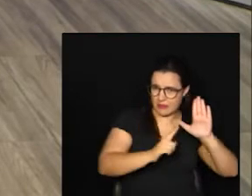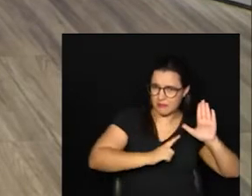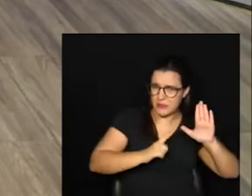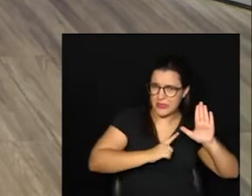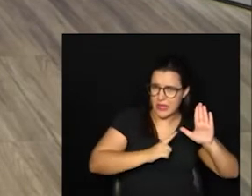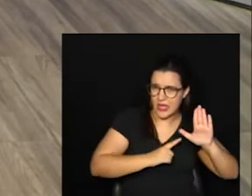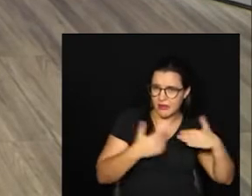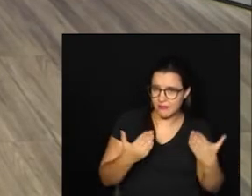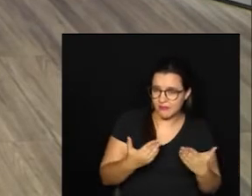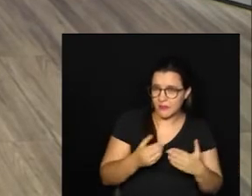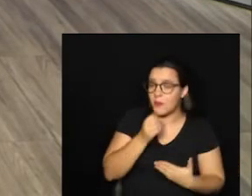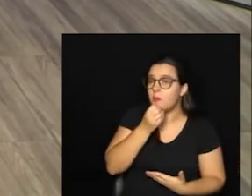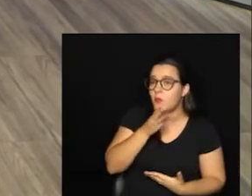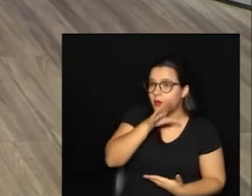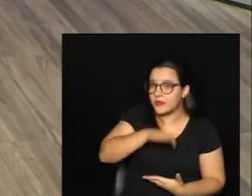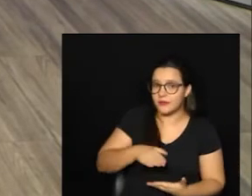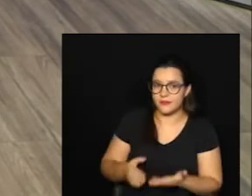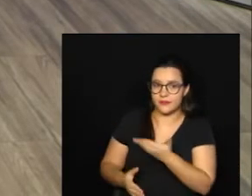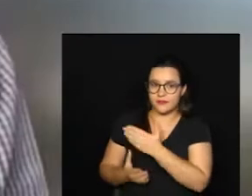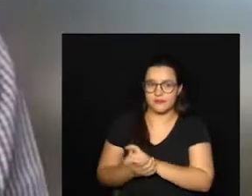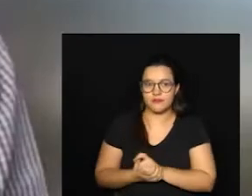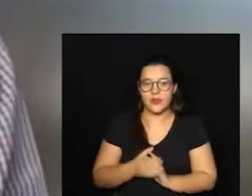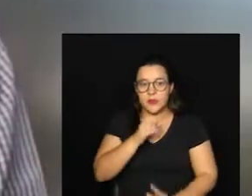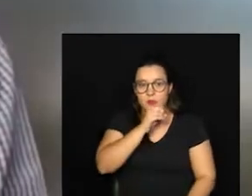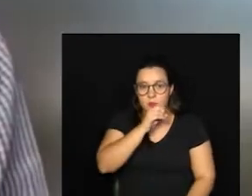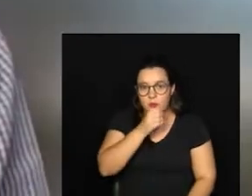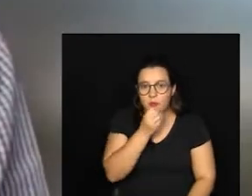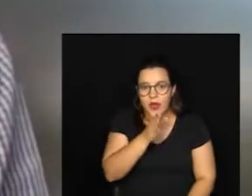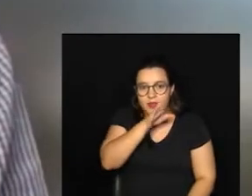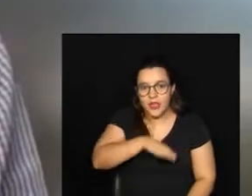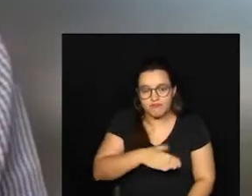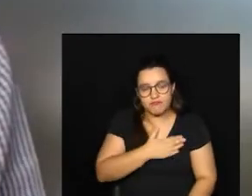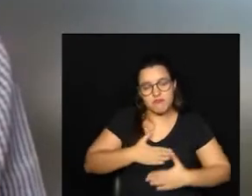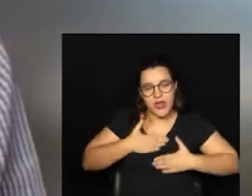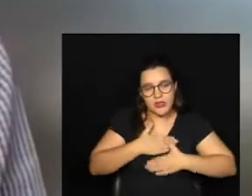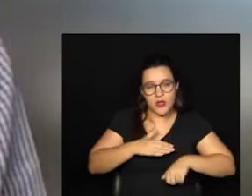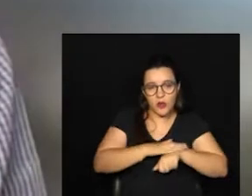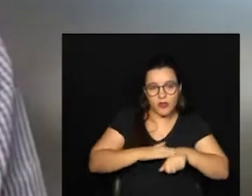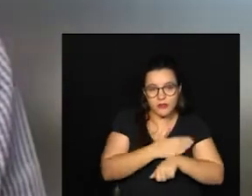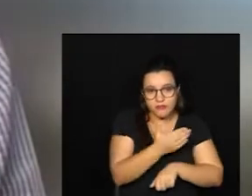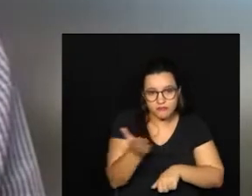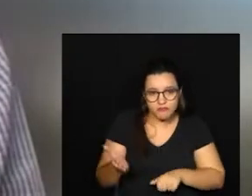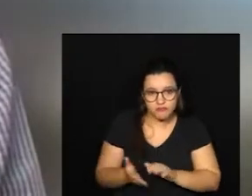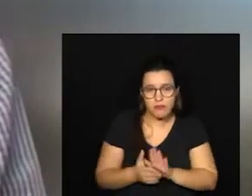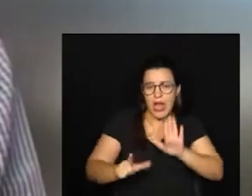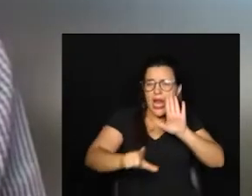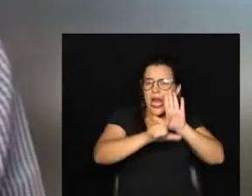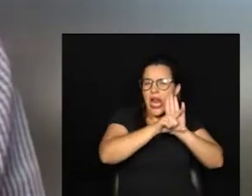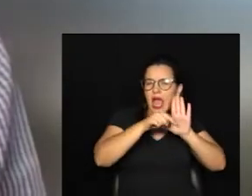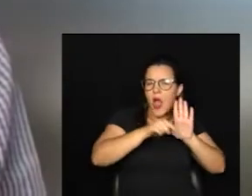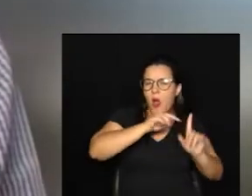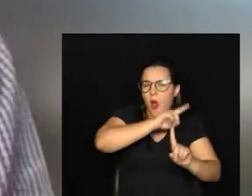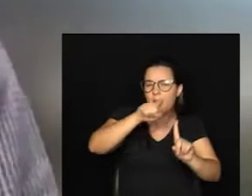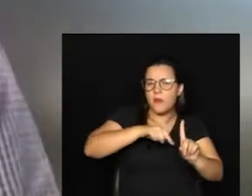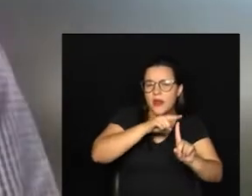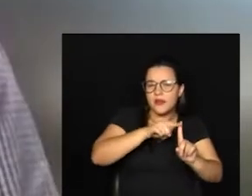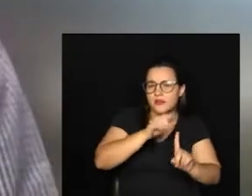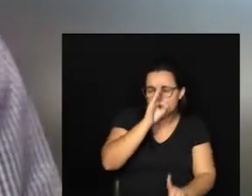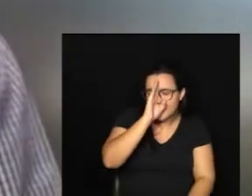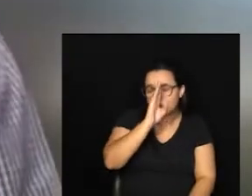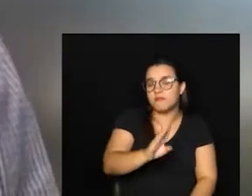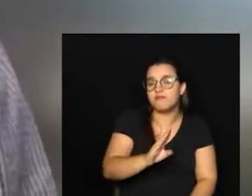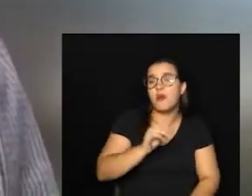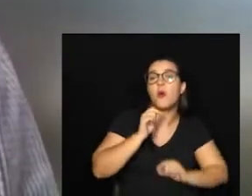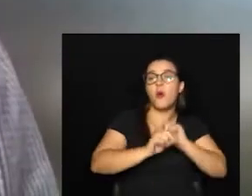tarde. Boa tarde, é um prazer falar com vocês. Essa lei ela tem por objetivo principal fazer